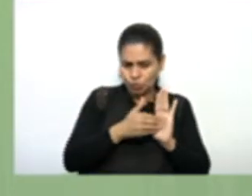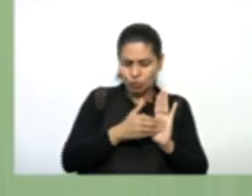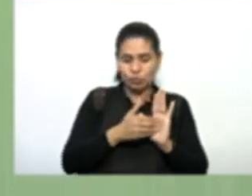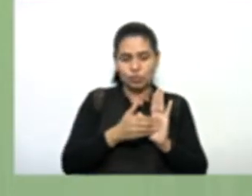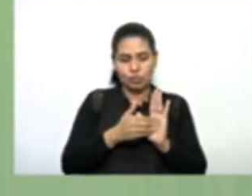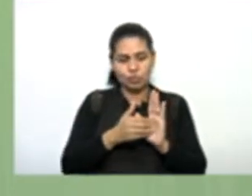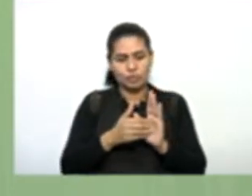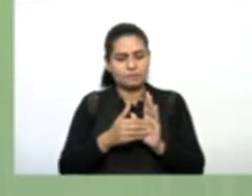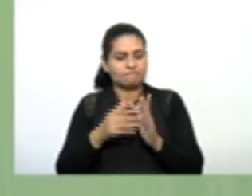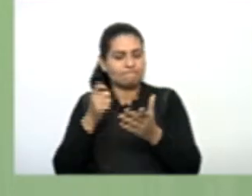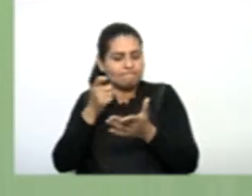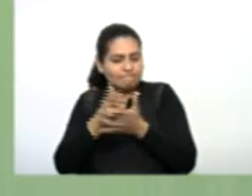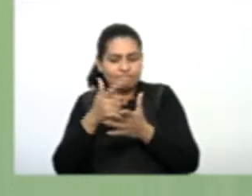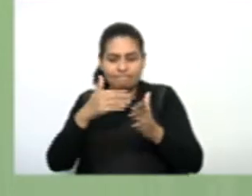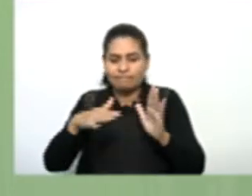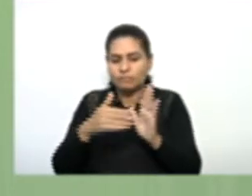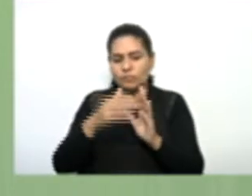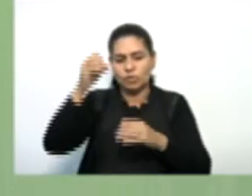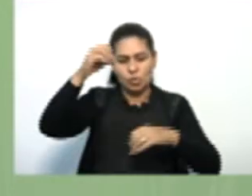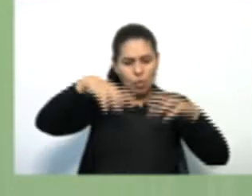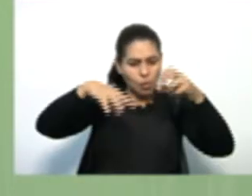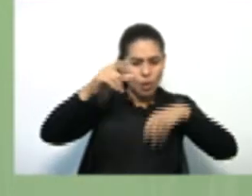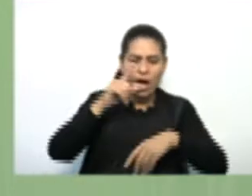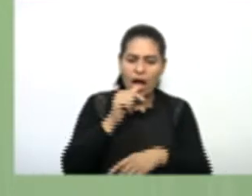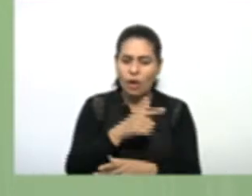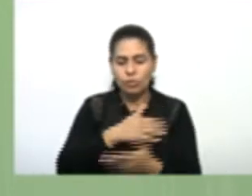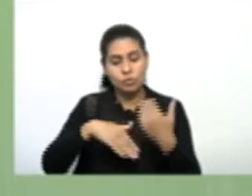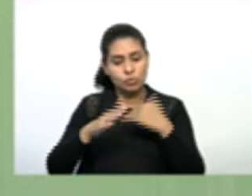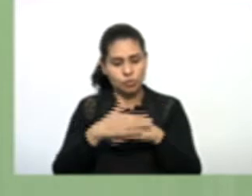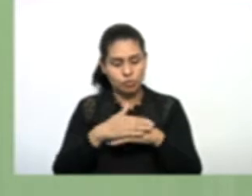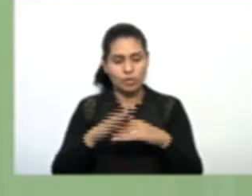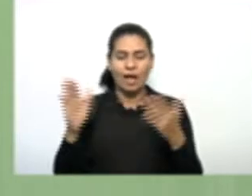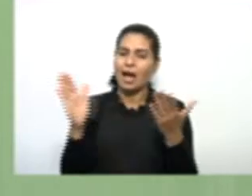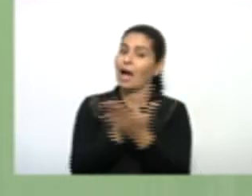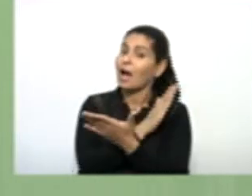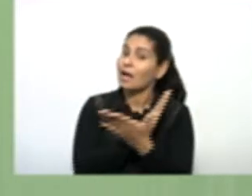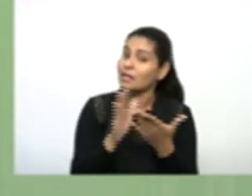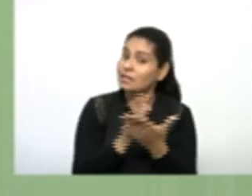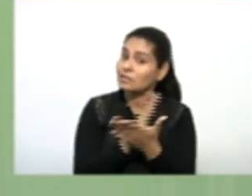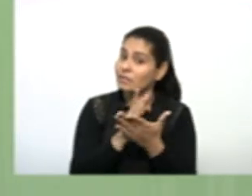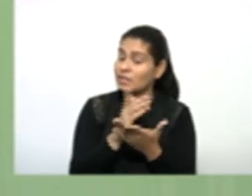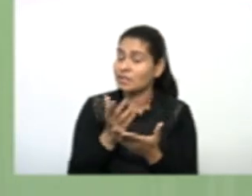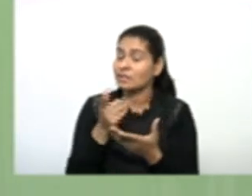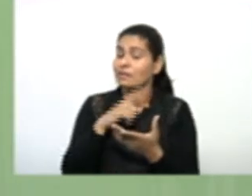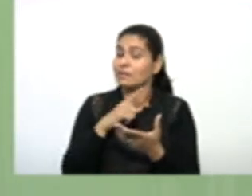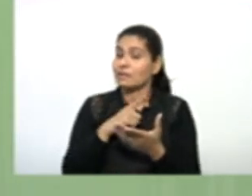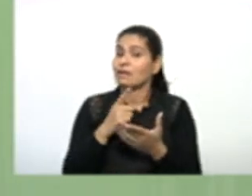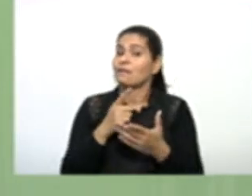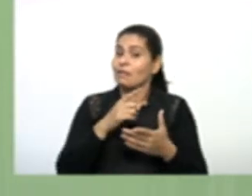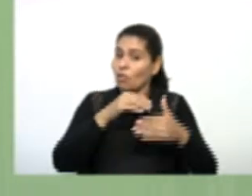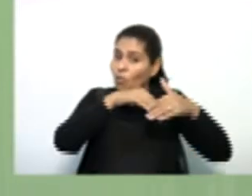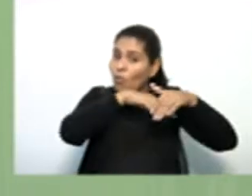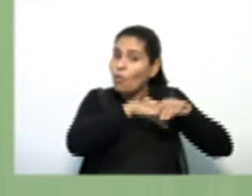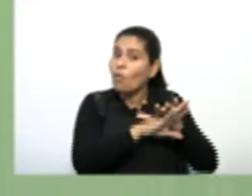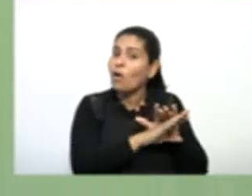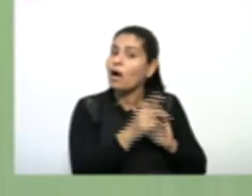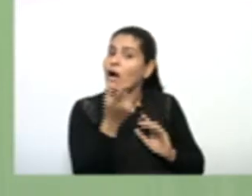depois de arcar com todas as despesas, às vezes sobra dinheiro para a